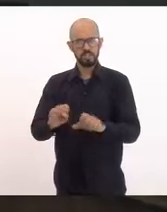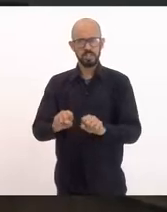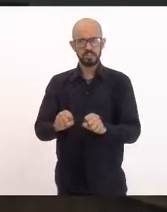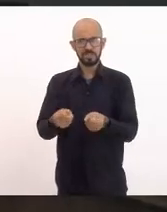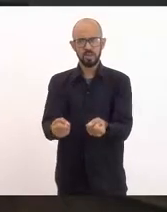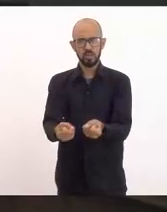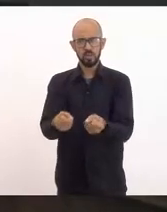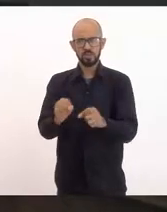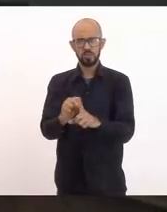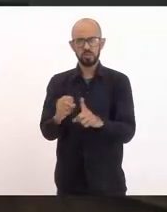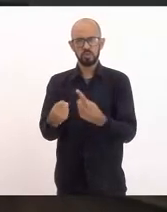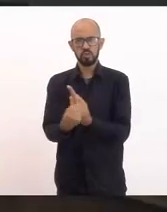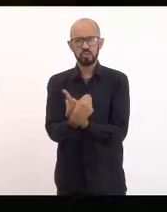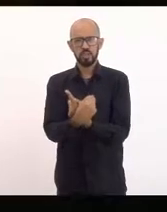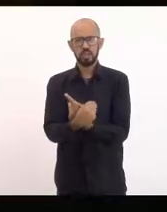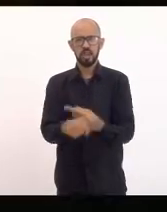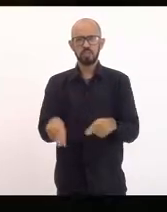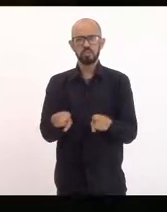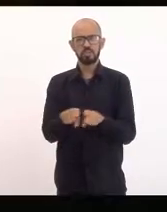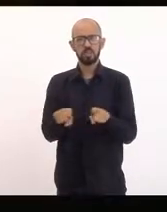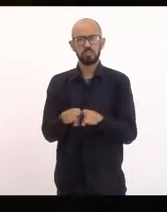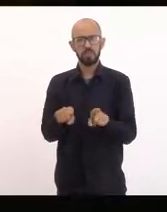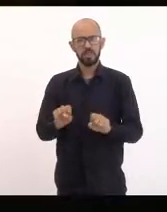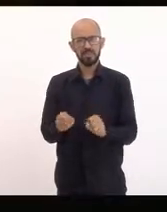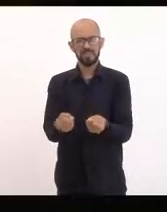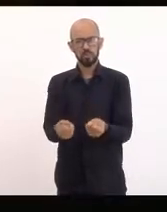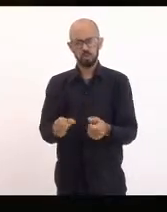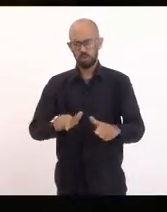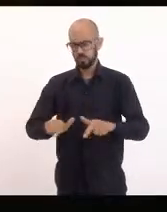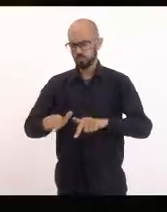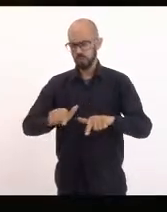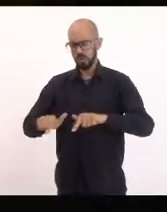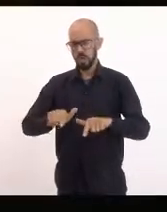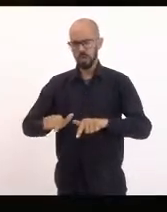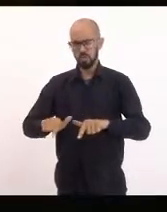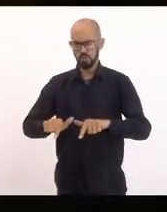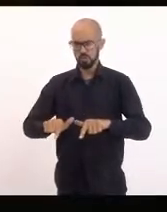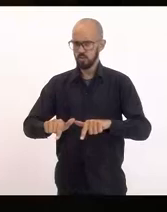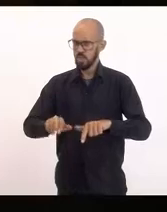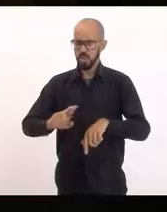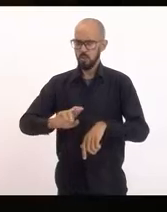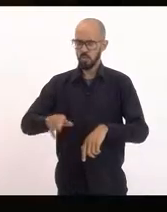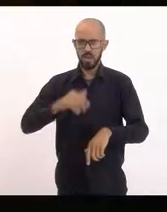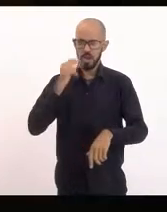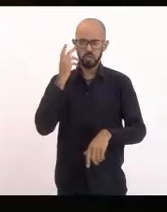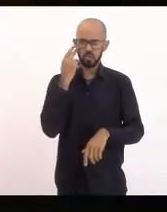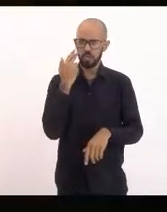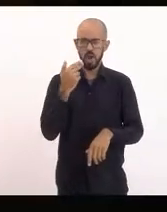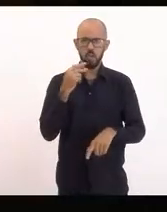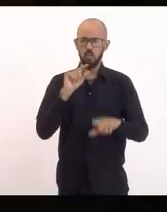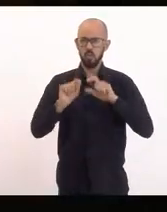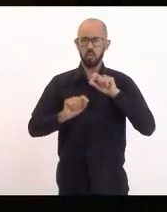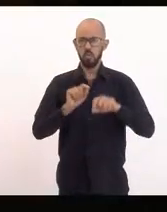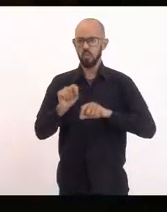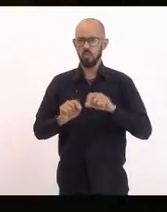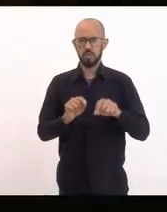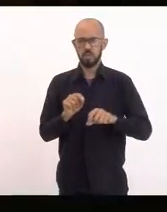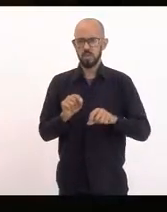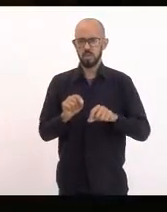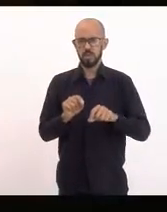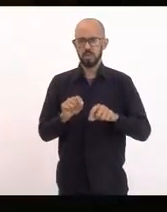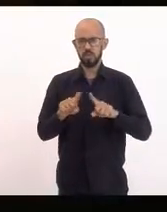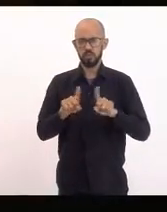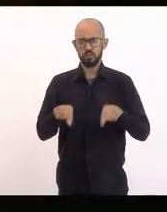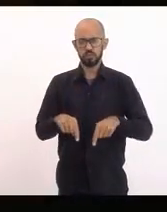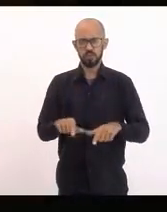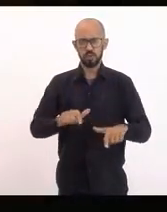para a sociedade e segurança para o seu trabalho. Não é natural, senhor presidente, que nenhum trabalhador